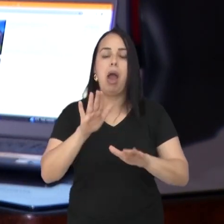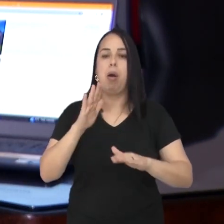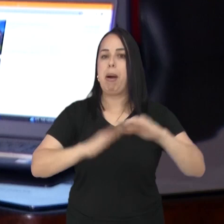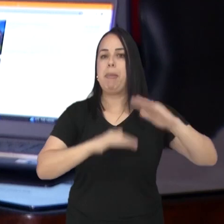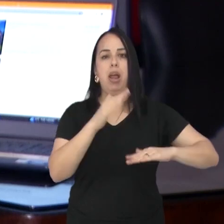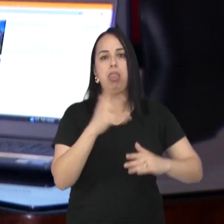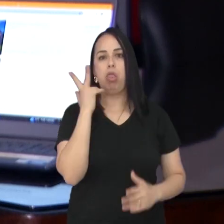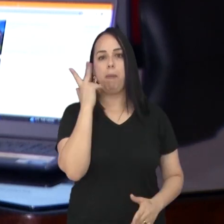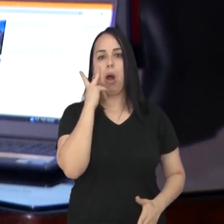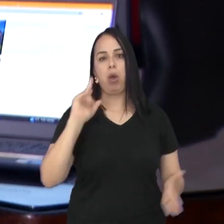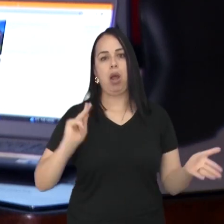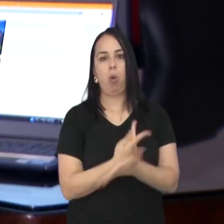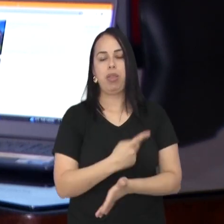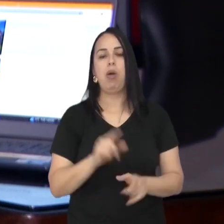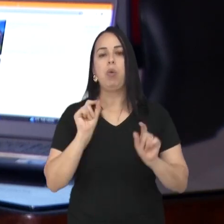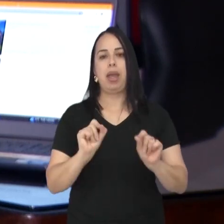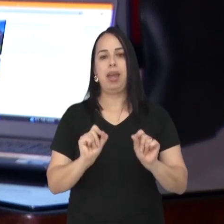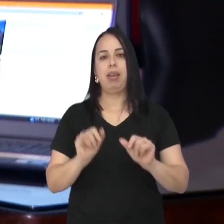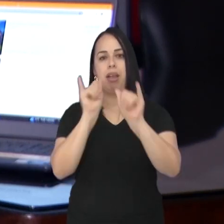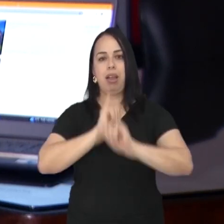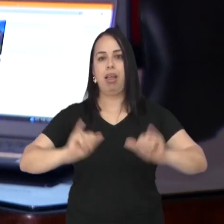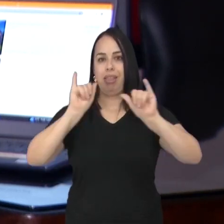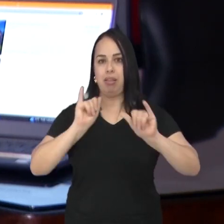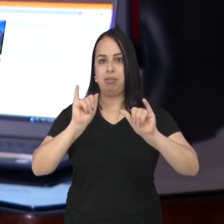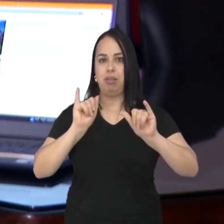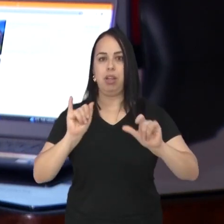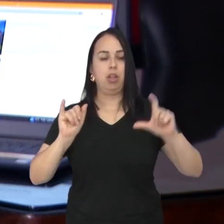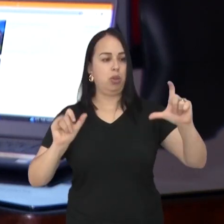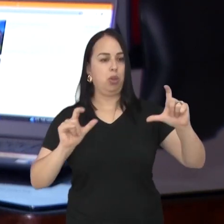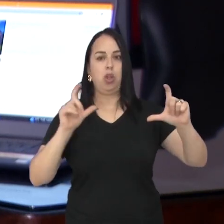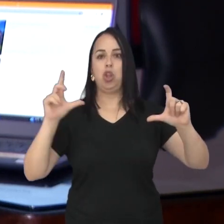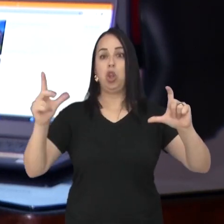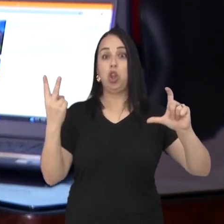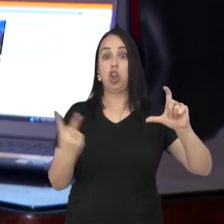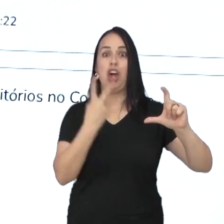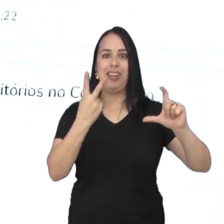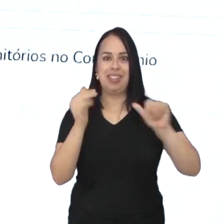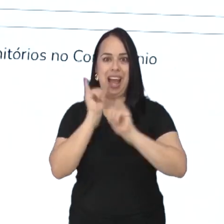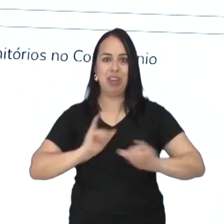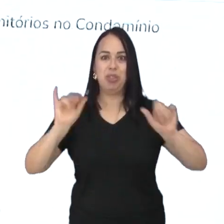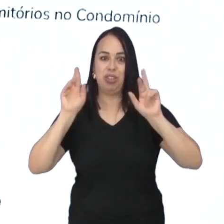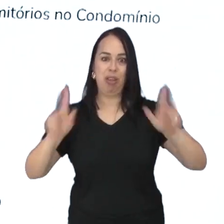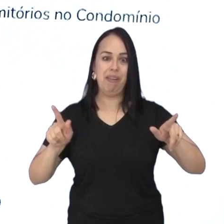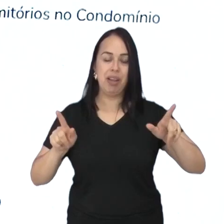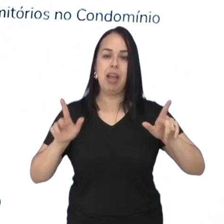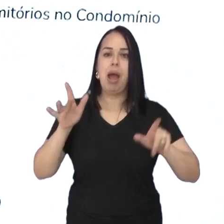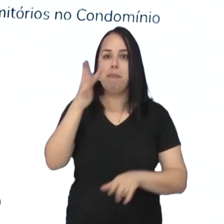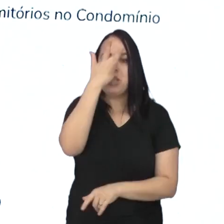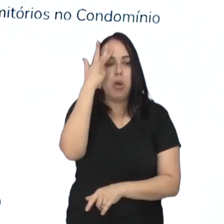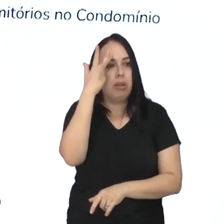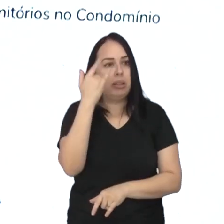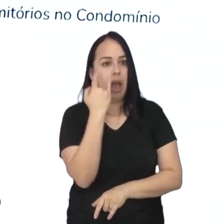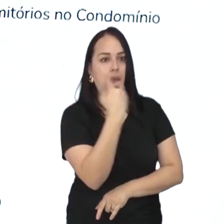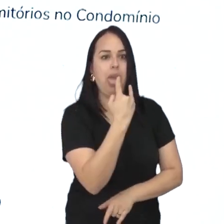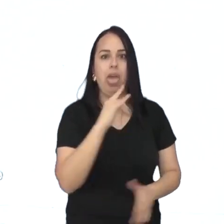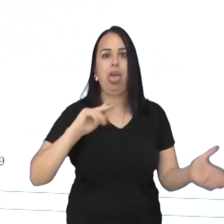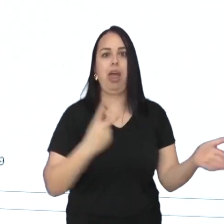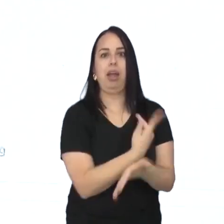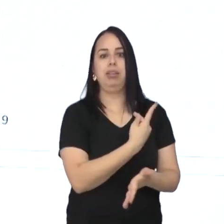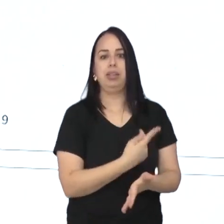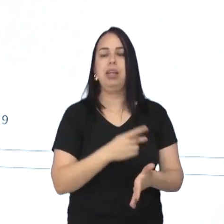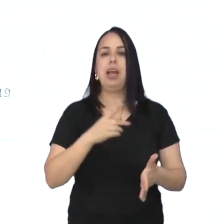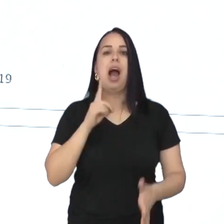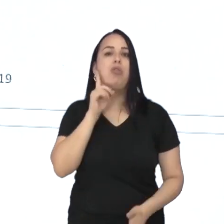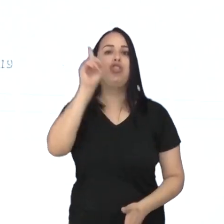golpes. Uma prática comum hoje em dia, por exemplo, são os anúncios duplicados. Nesses casos, o interessado é induzido ao erro